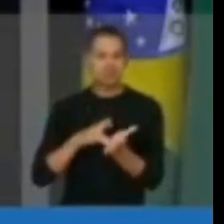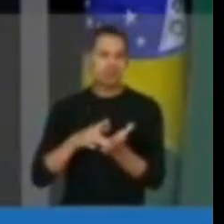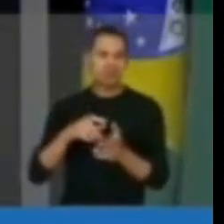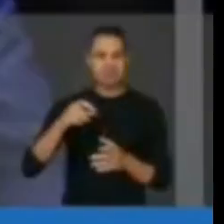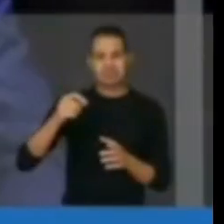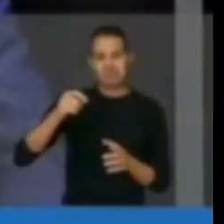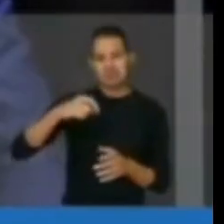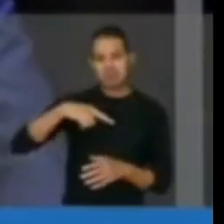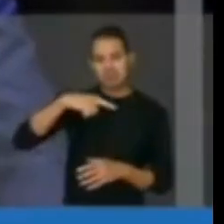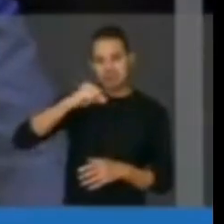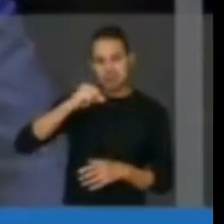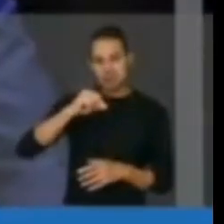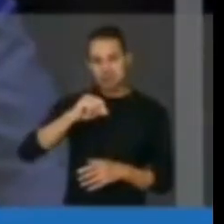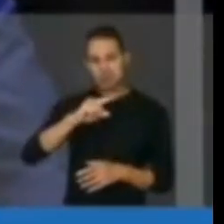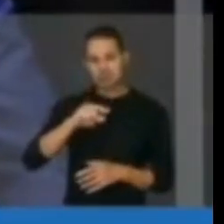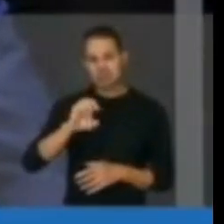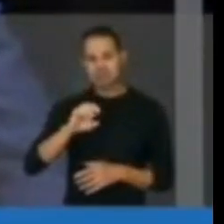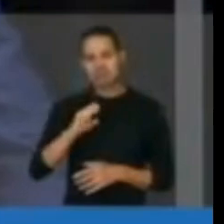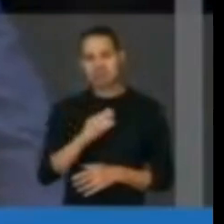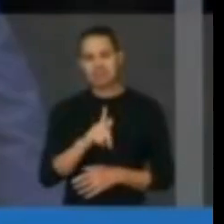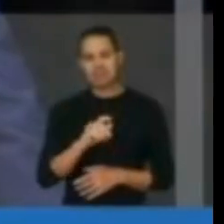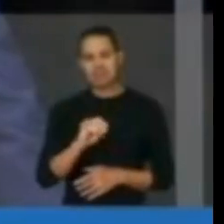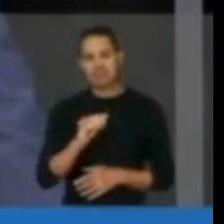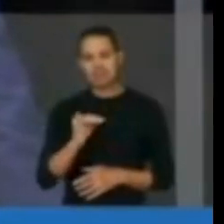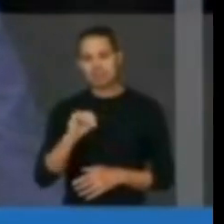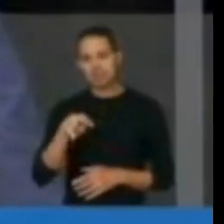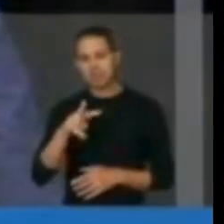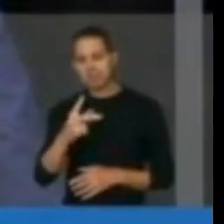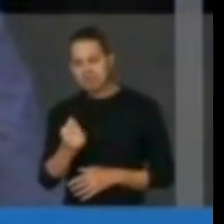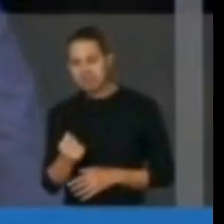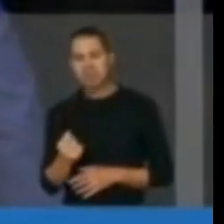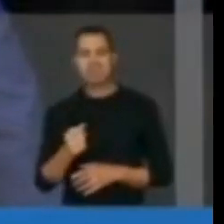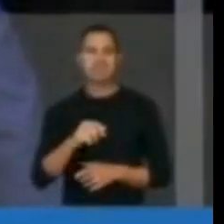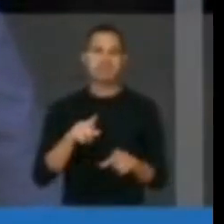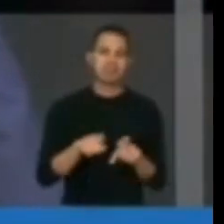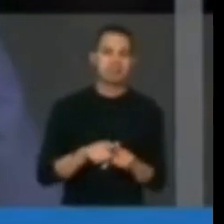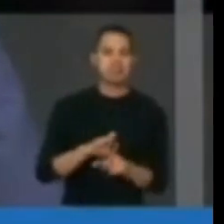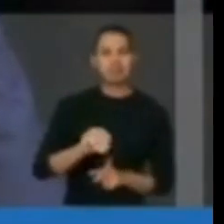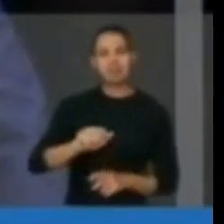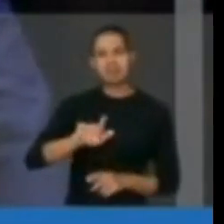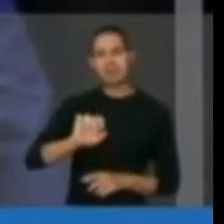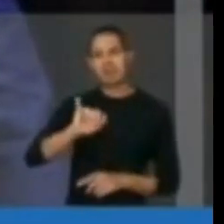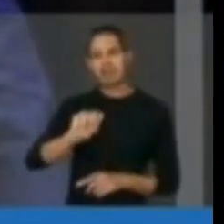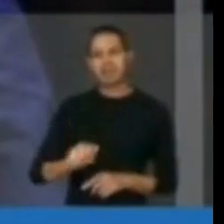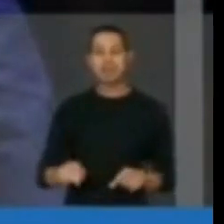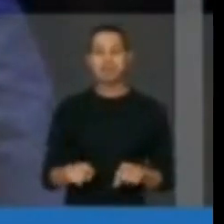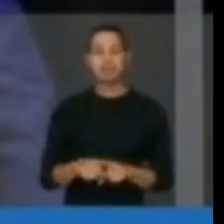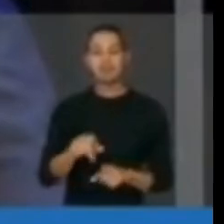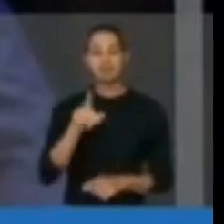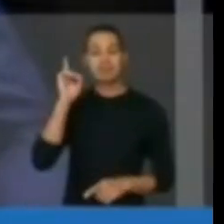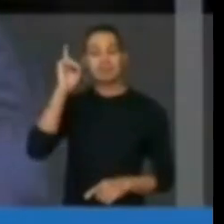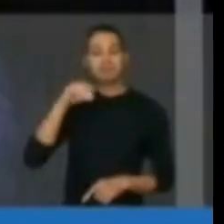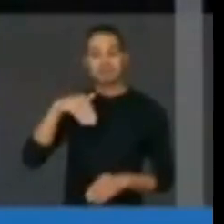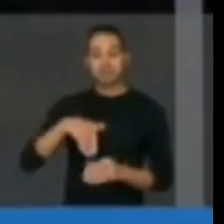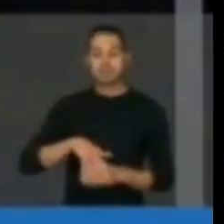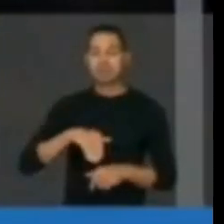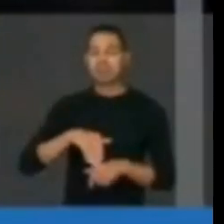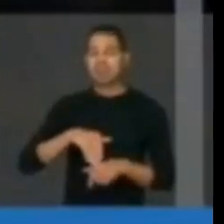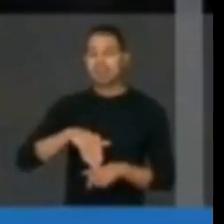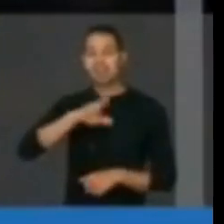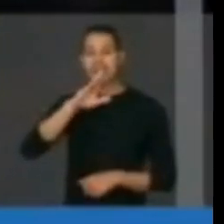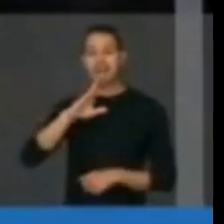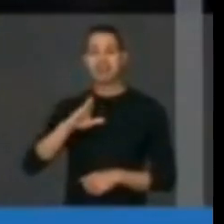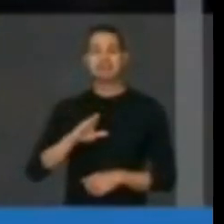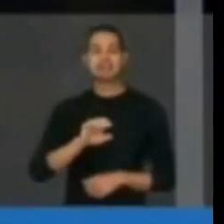e por aí vai. Mas não tem como nós os calar hoje, perante um deputado eleito mais votado da história deste país,